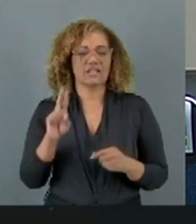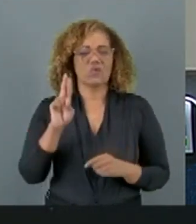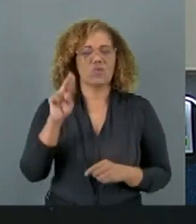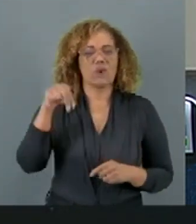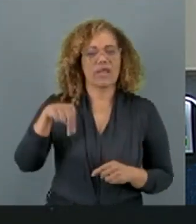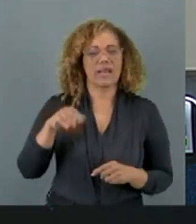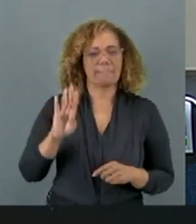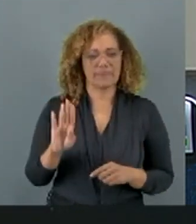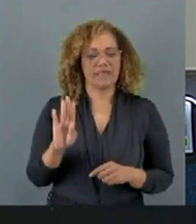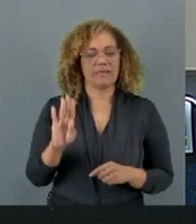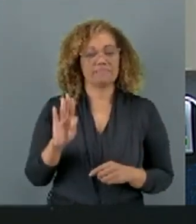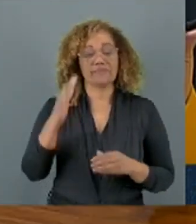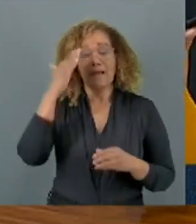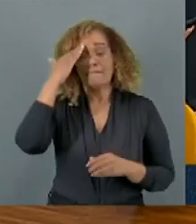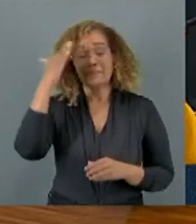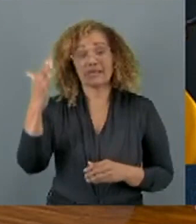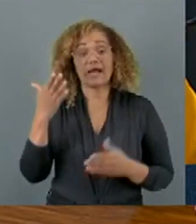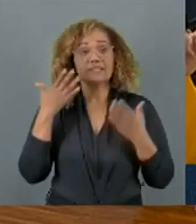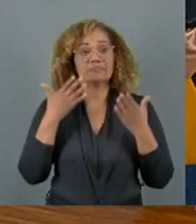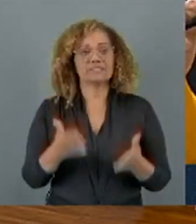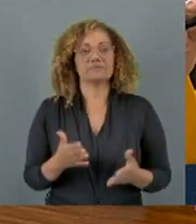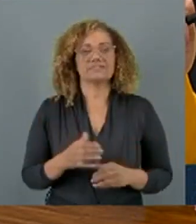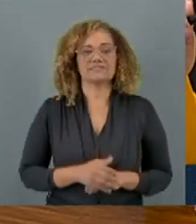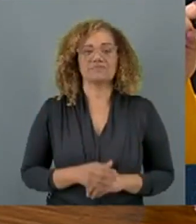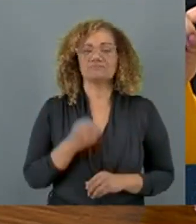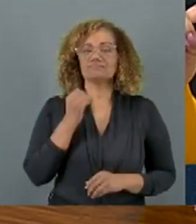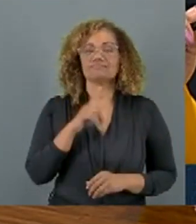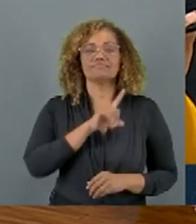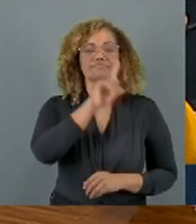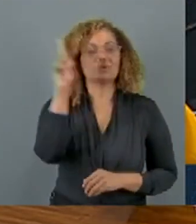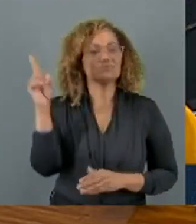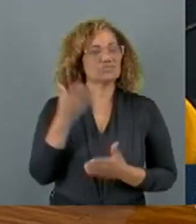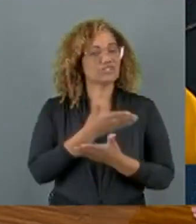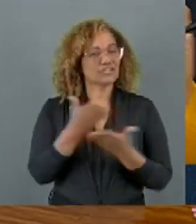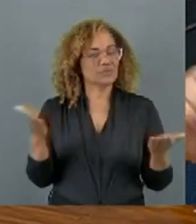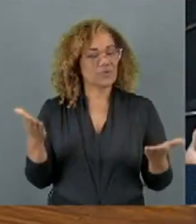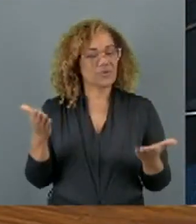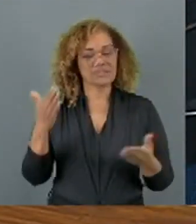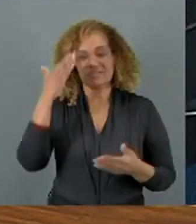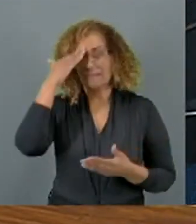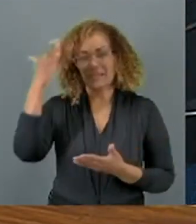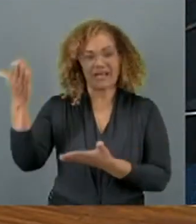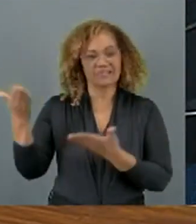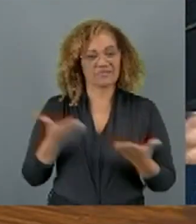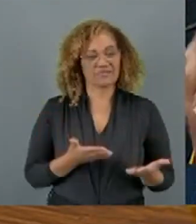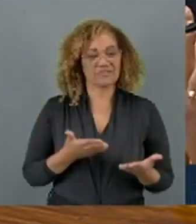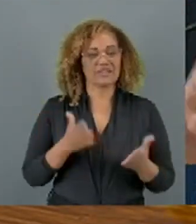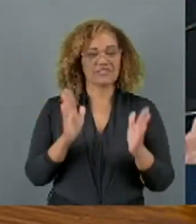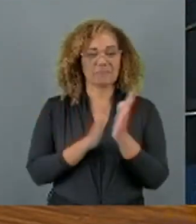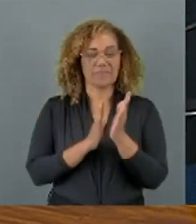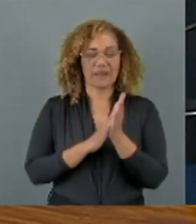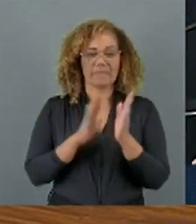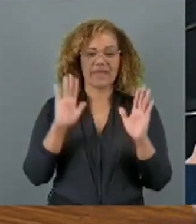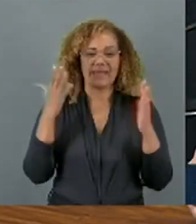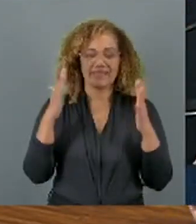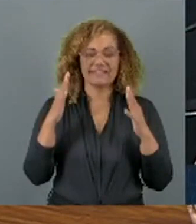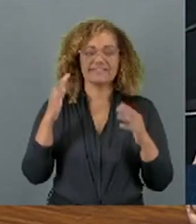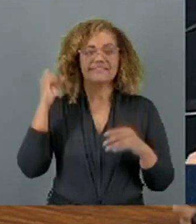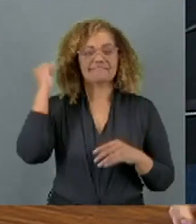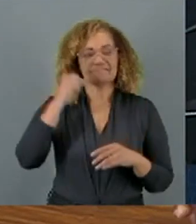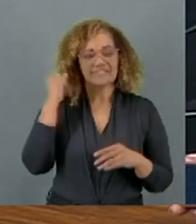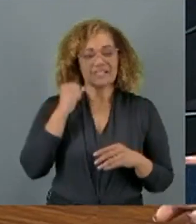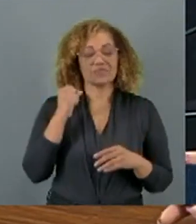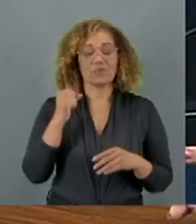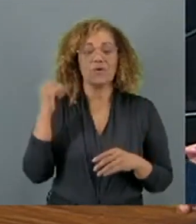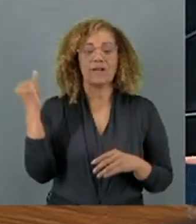obrigado pela sua participação. Bom dia a todos. Eu gostaria de agradecer o convite e parabenizar o senador pela iniciativa de trazer essa discussão tão